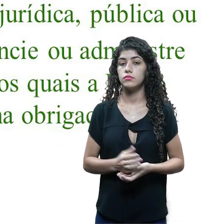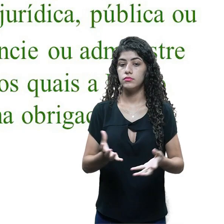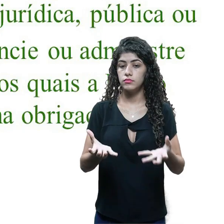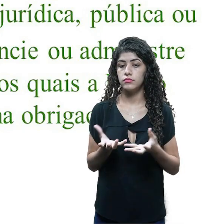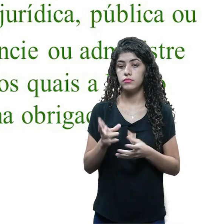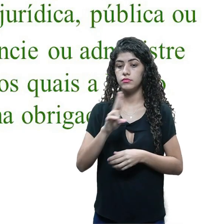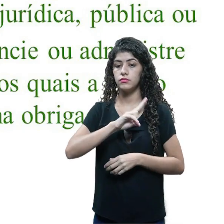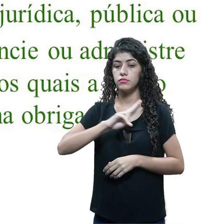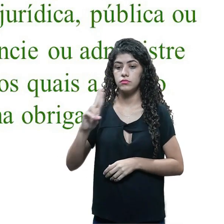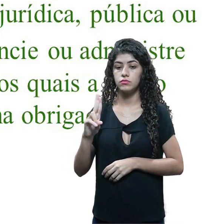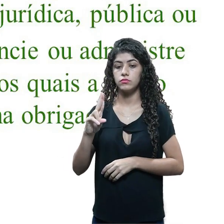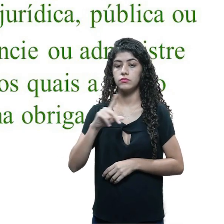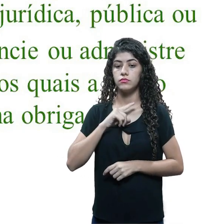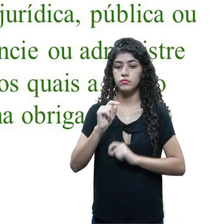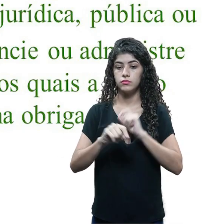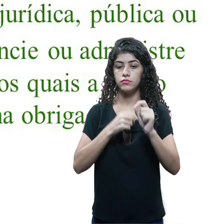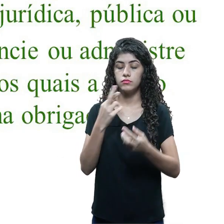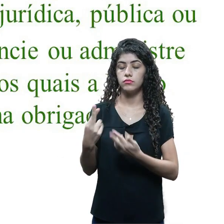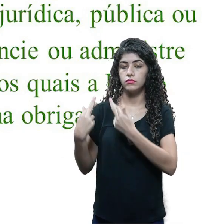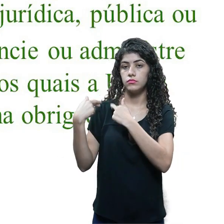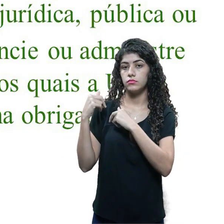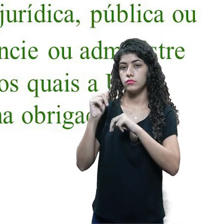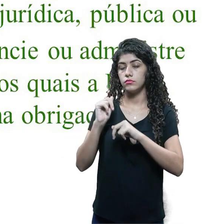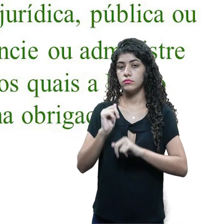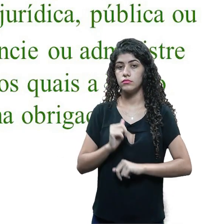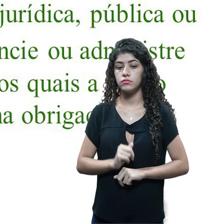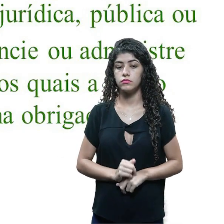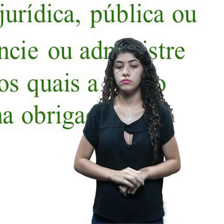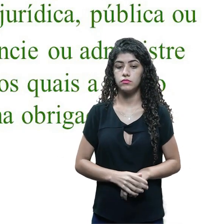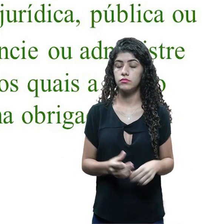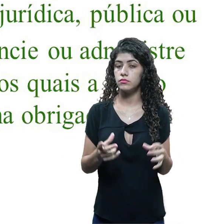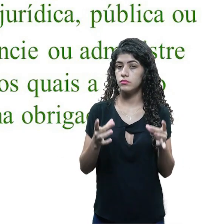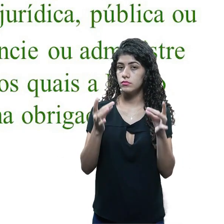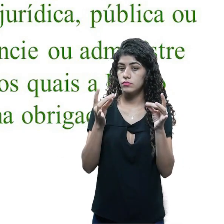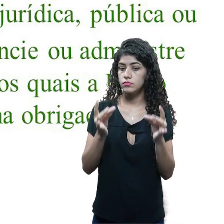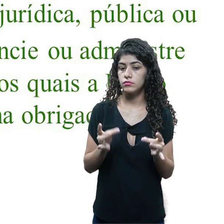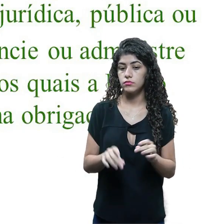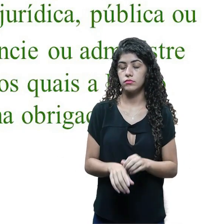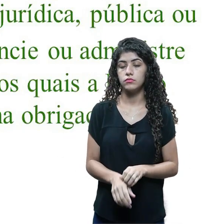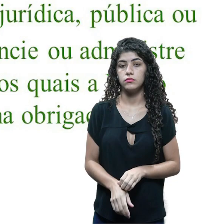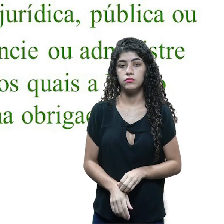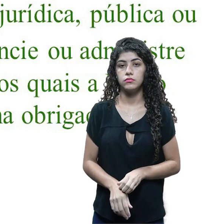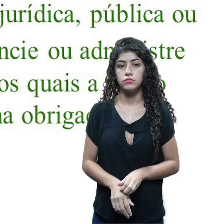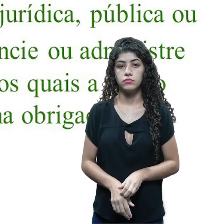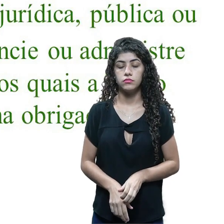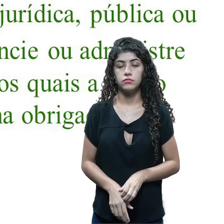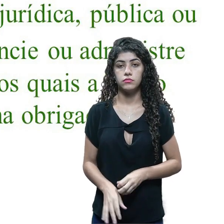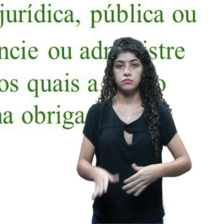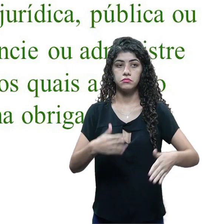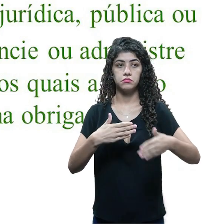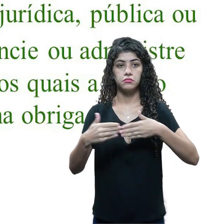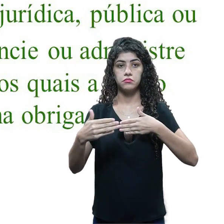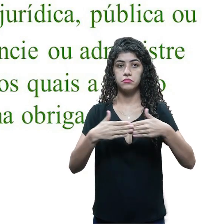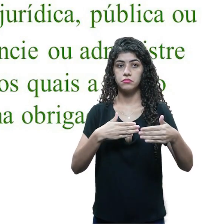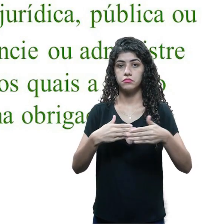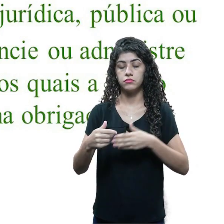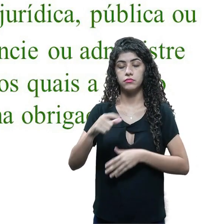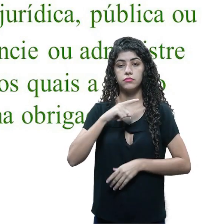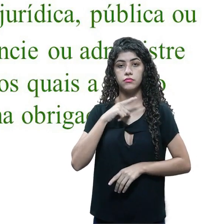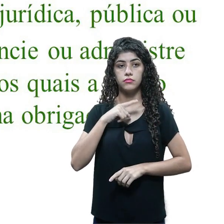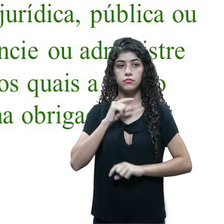responda ou que, em nome desta, assuma obrigações de natureza pecuniária. Ou seja,